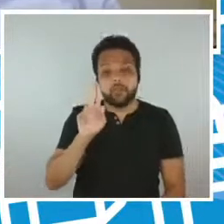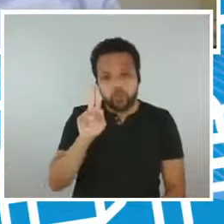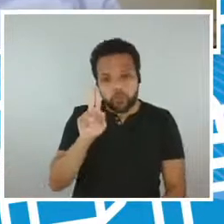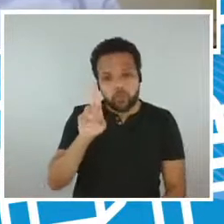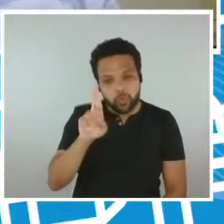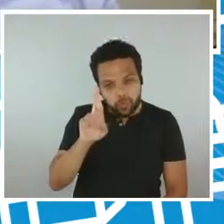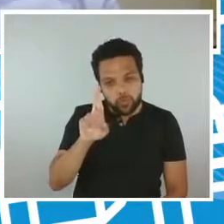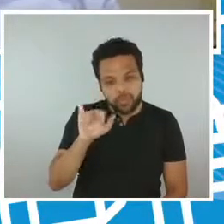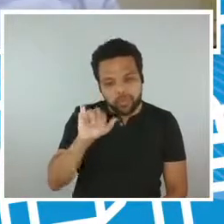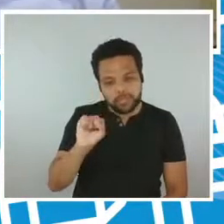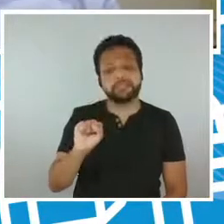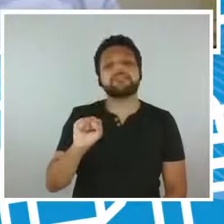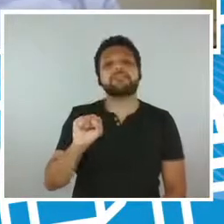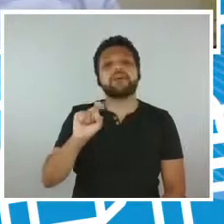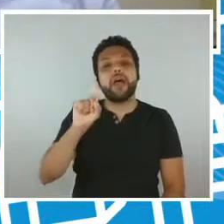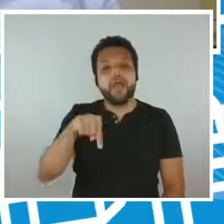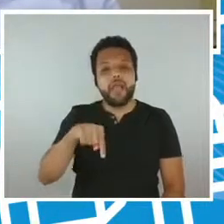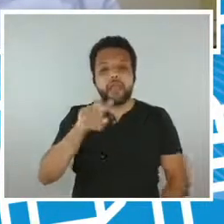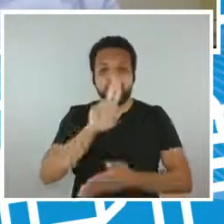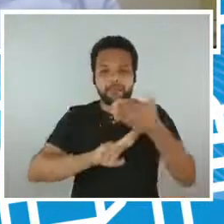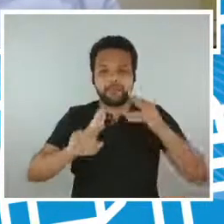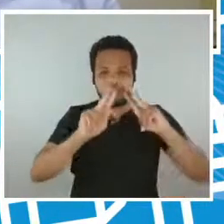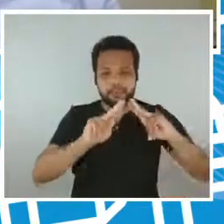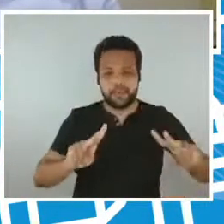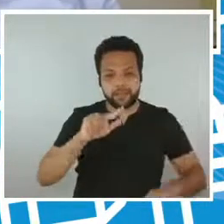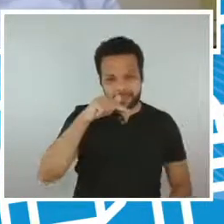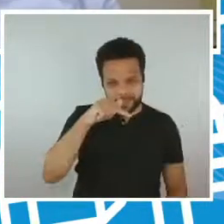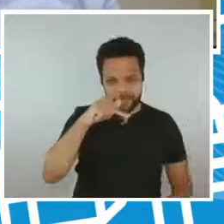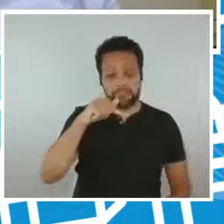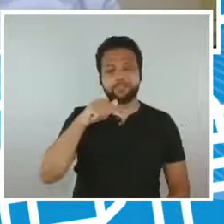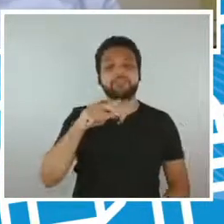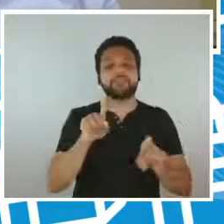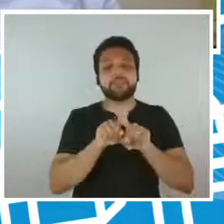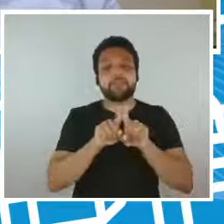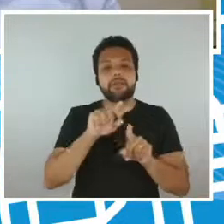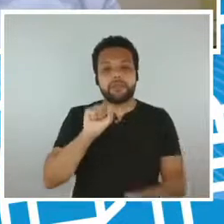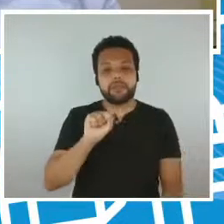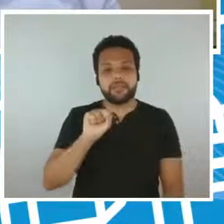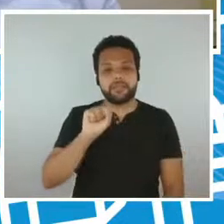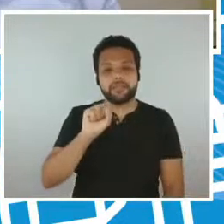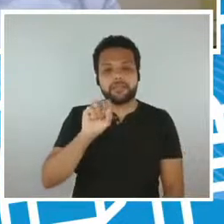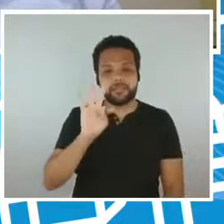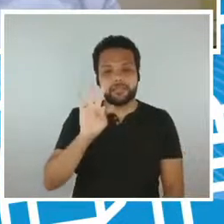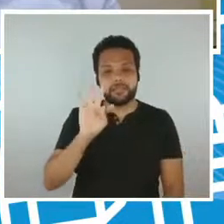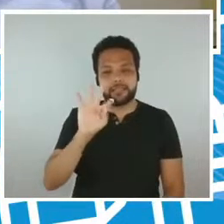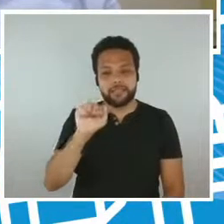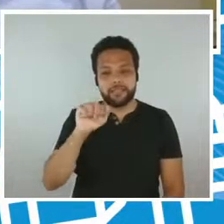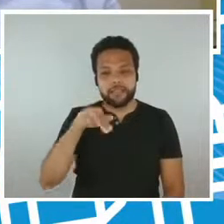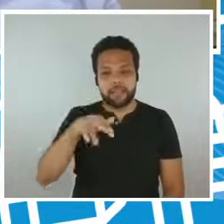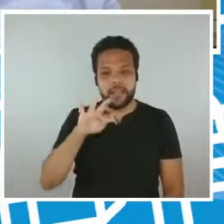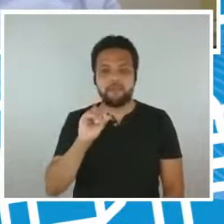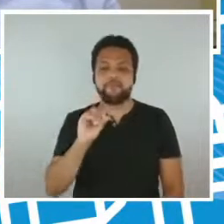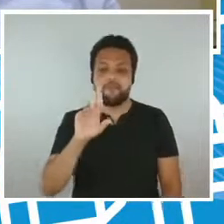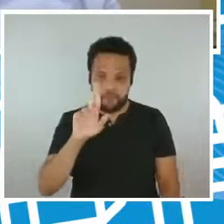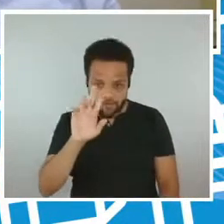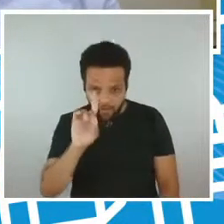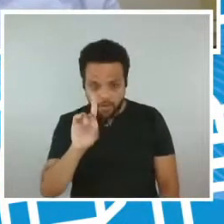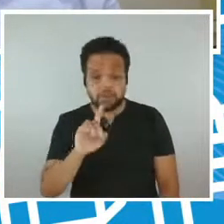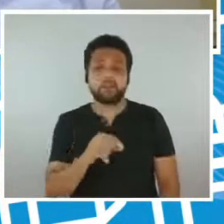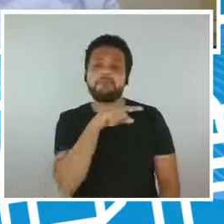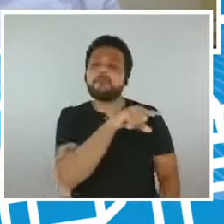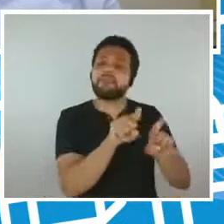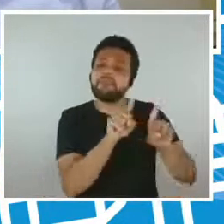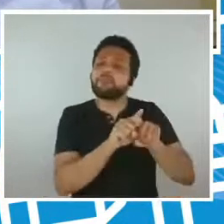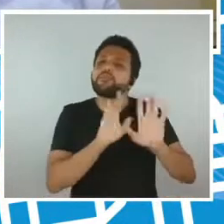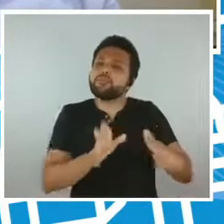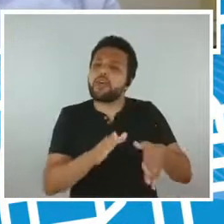7, e Stanford. Ele coordenou o projeto Pronex entre 2011 e 2015 e o programa de pós-graduação